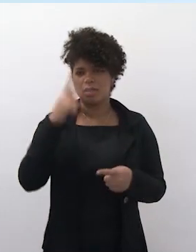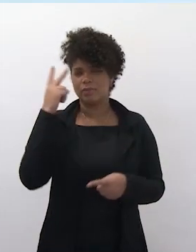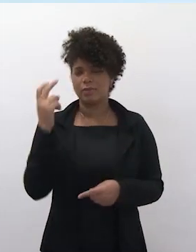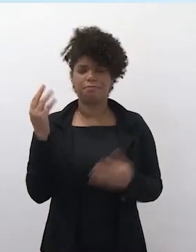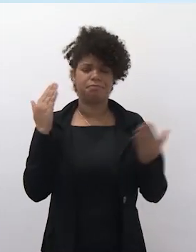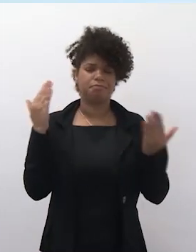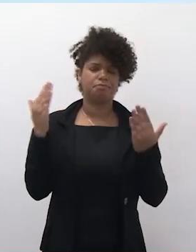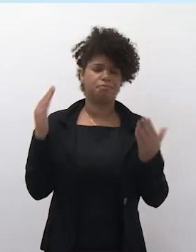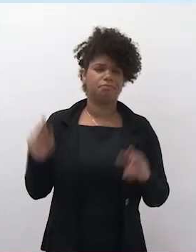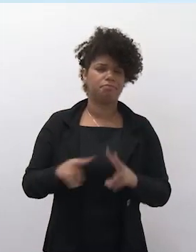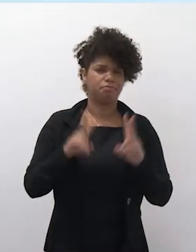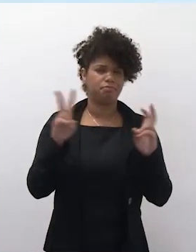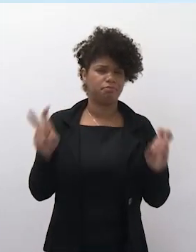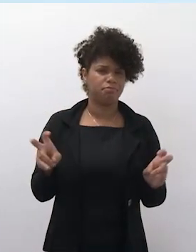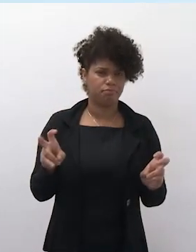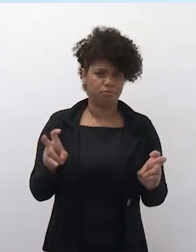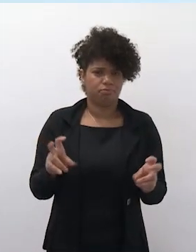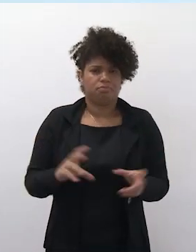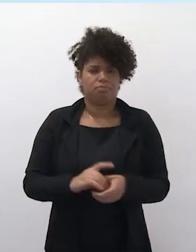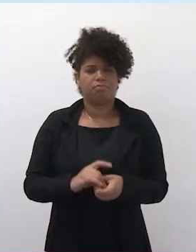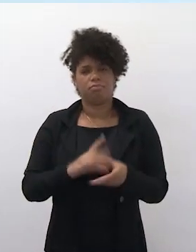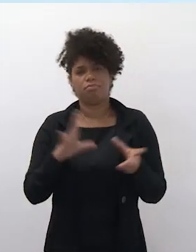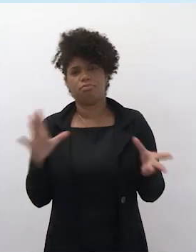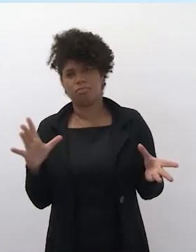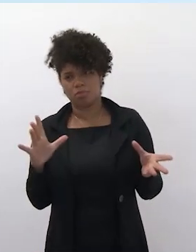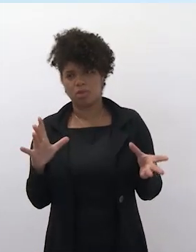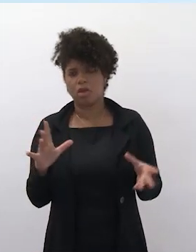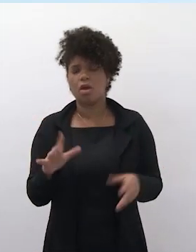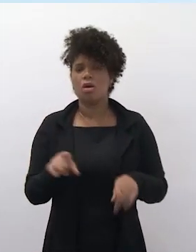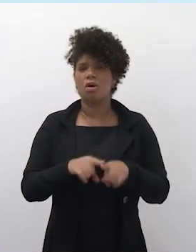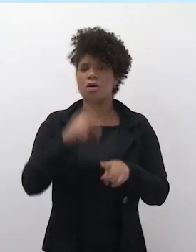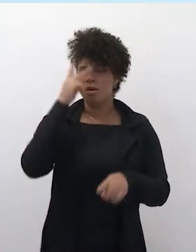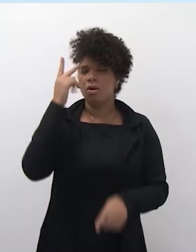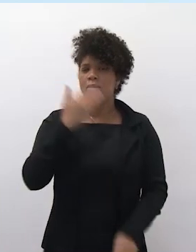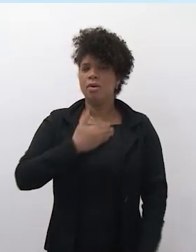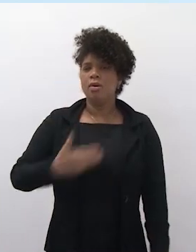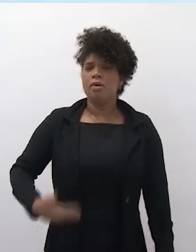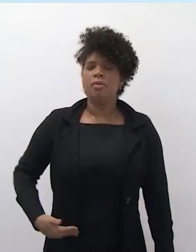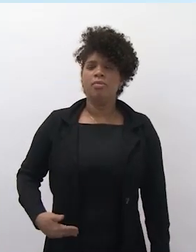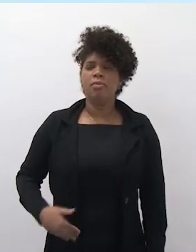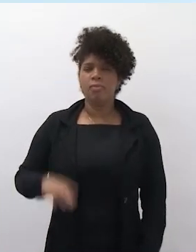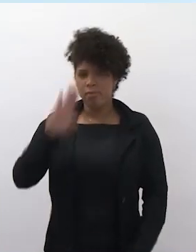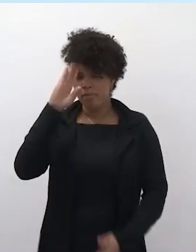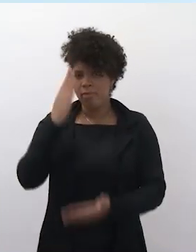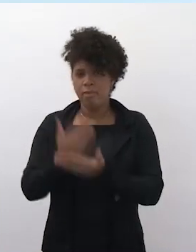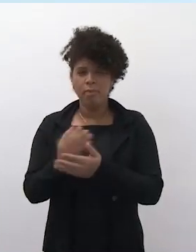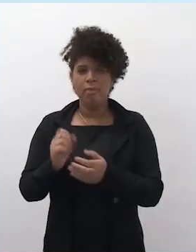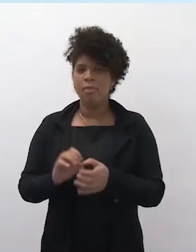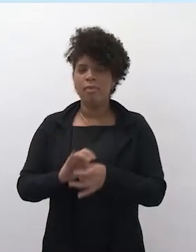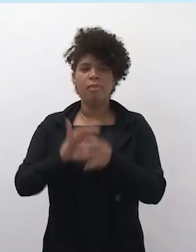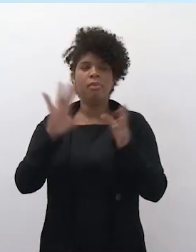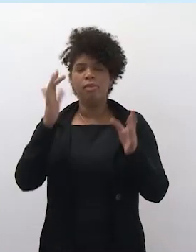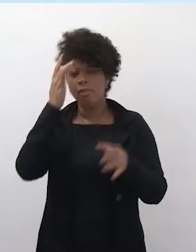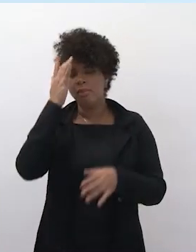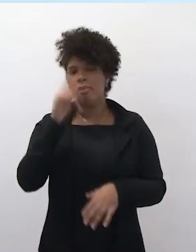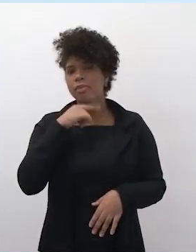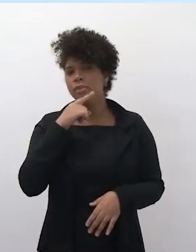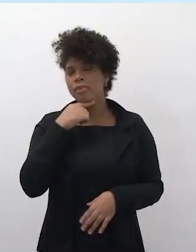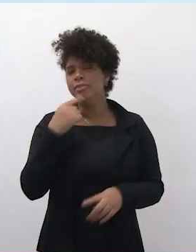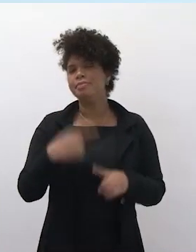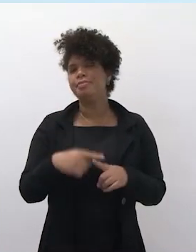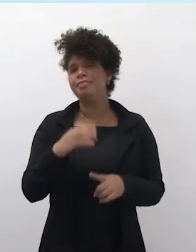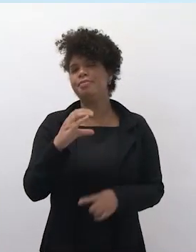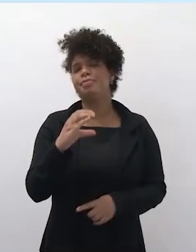dos brasileiros com relação aos seus representantes políticos, né? Por que esse termo cidadania ele se tornou